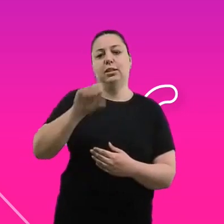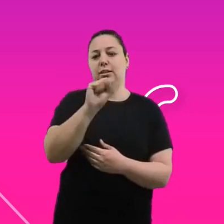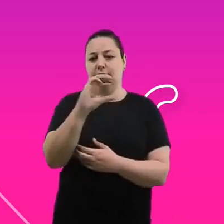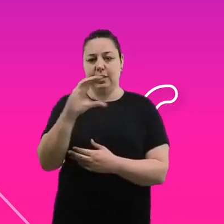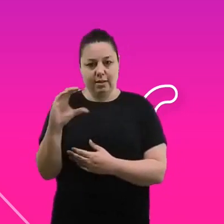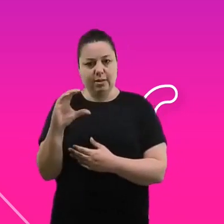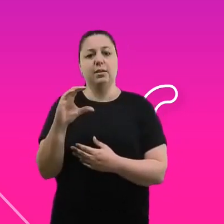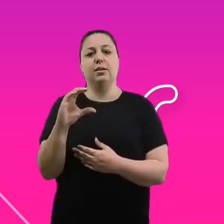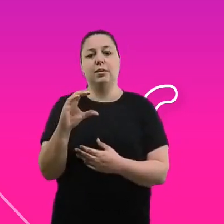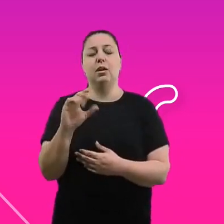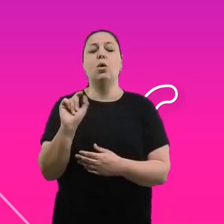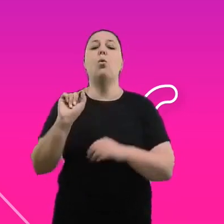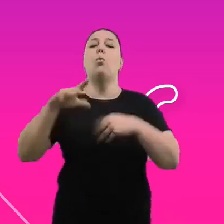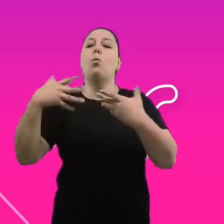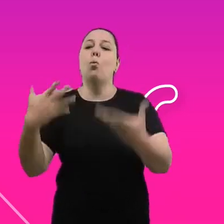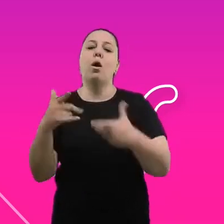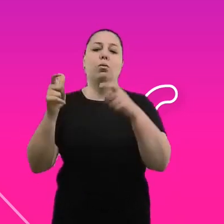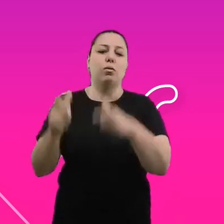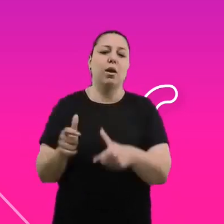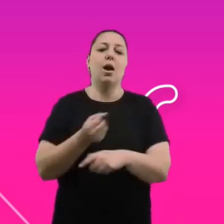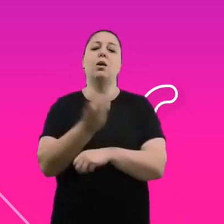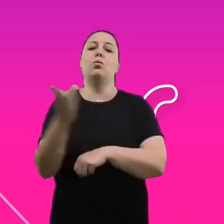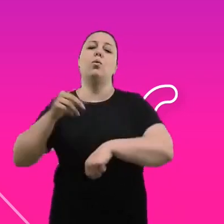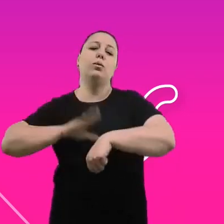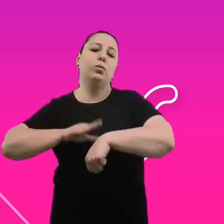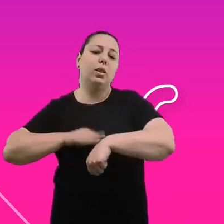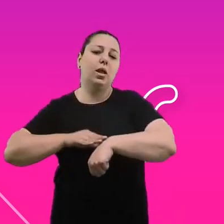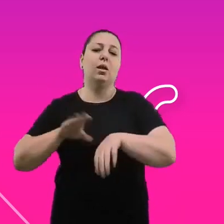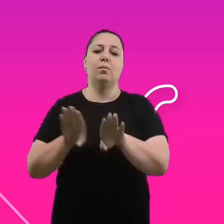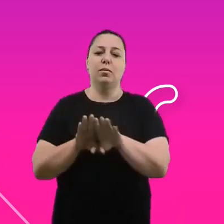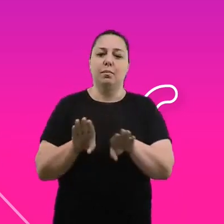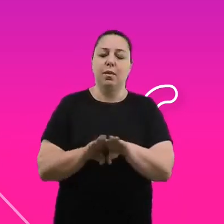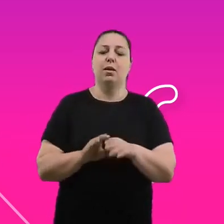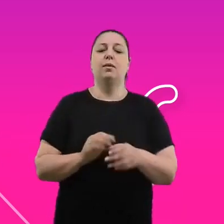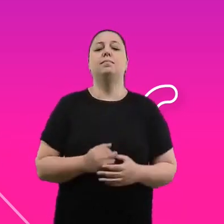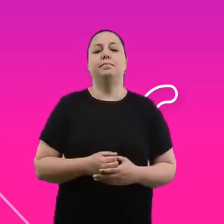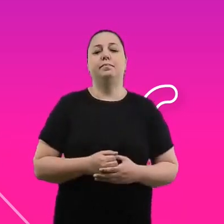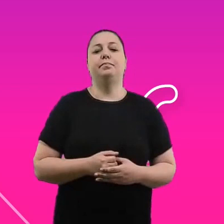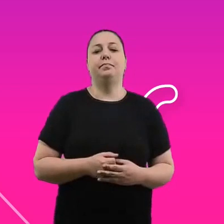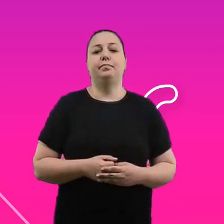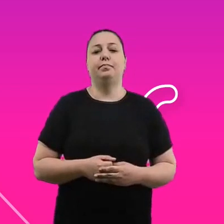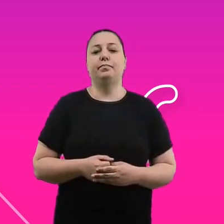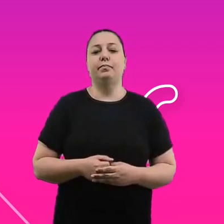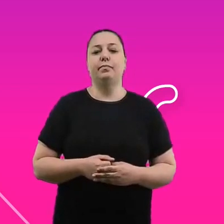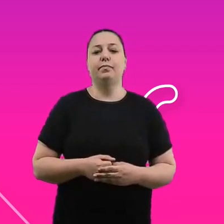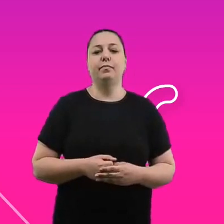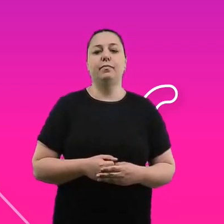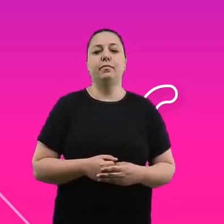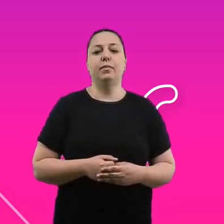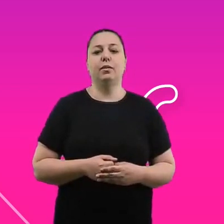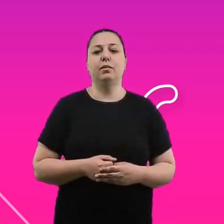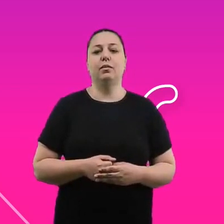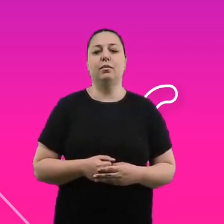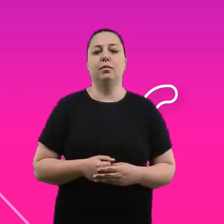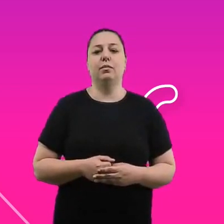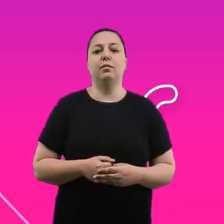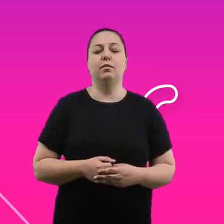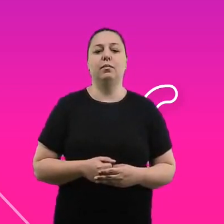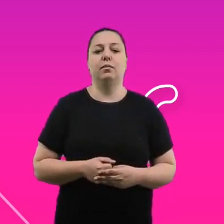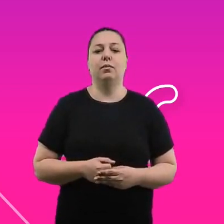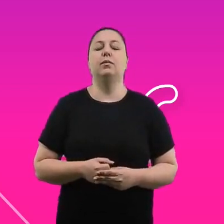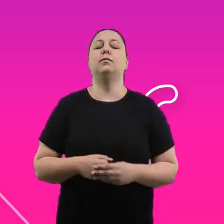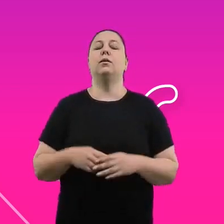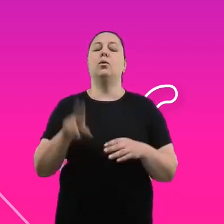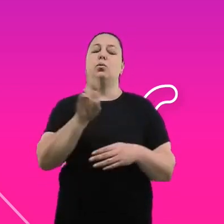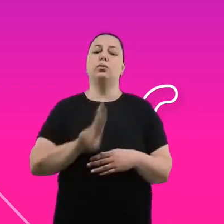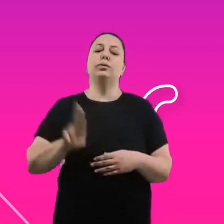quanto tempo está tramitando e em que fase que está esse processo. A partir de um painel de BI, de Business Intelligence,